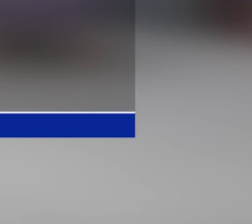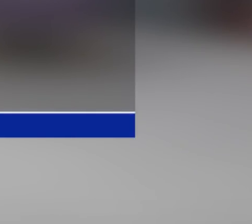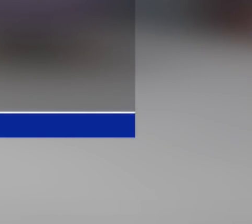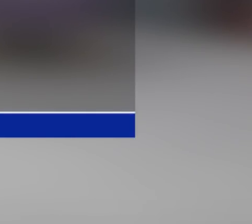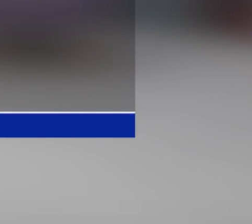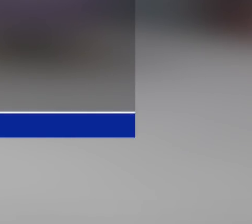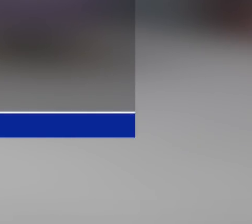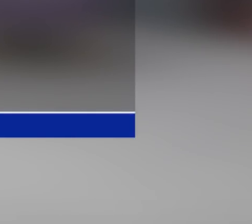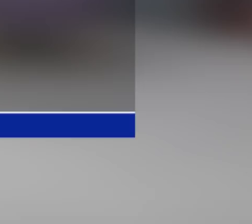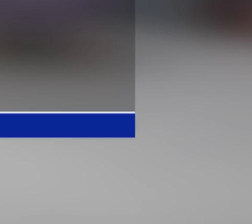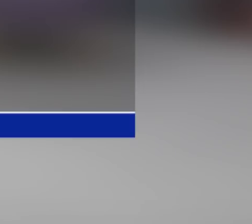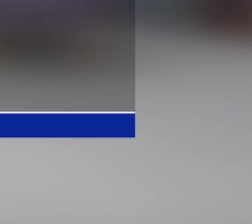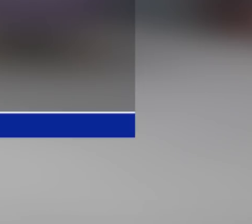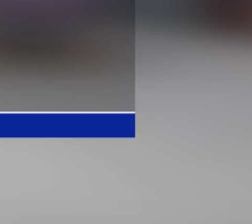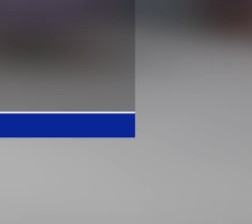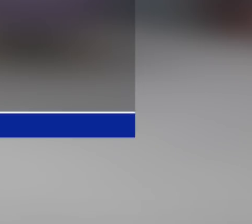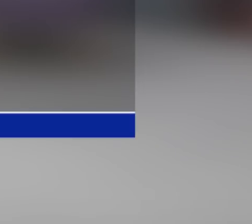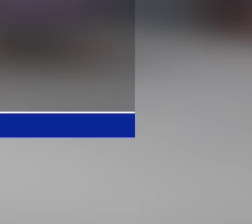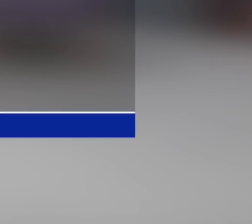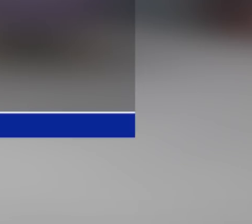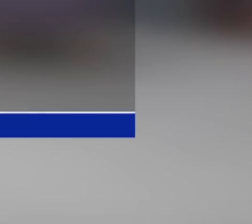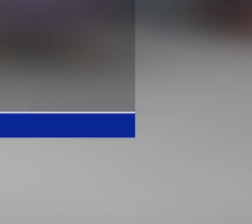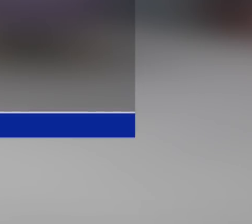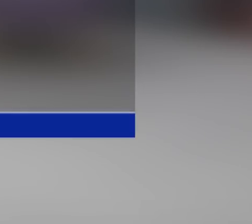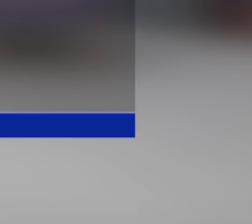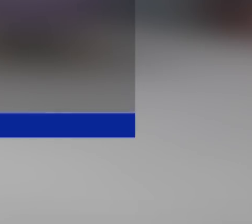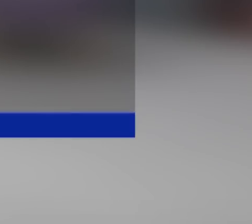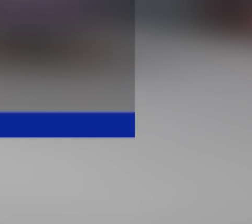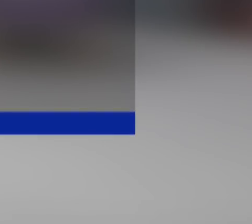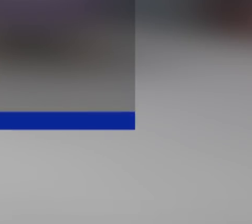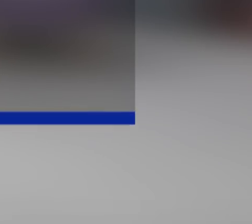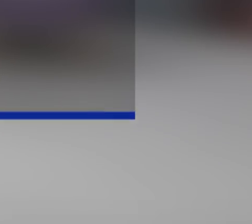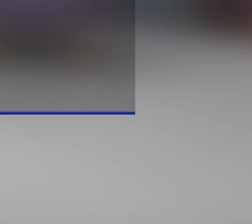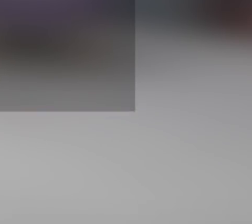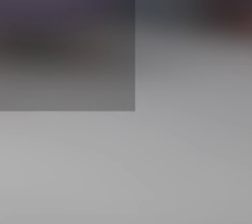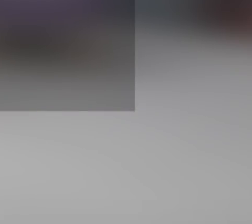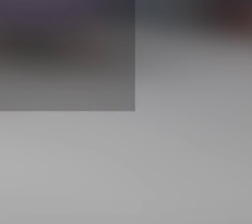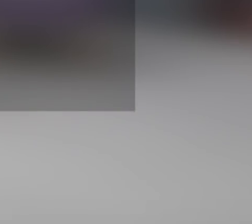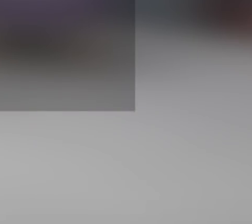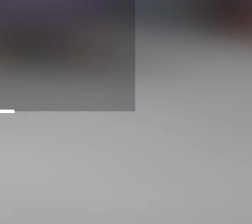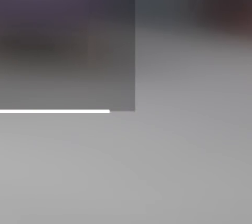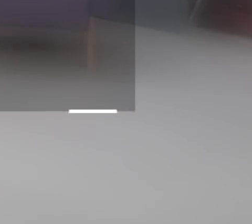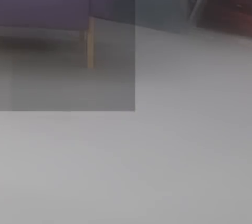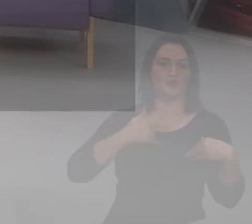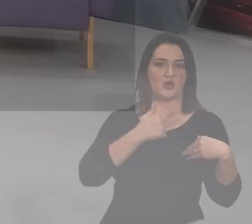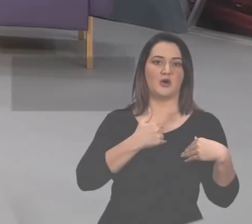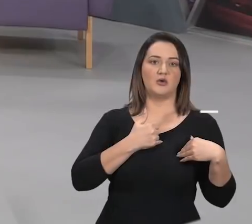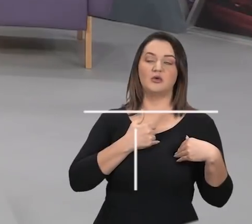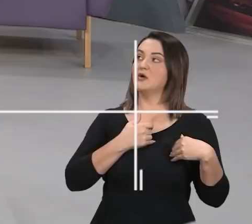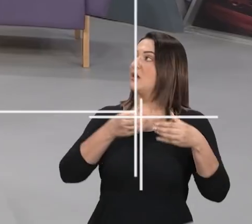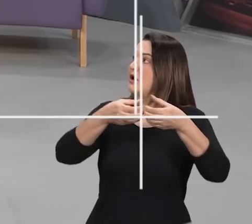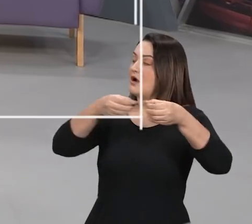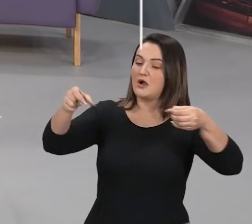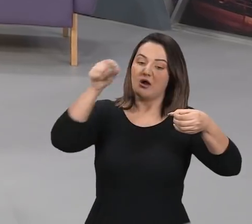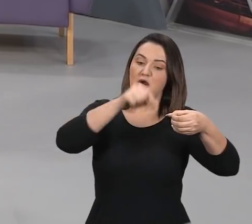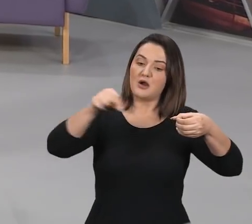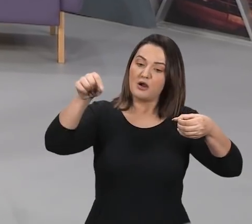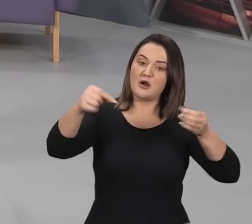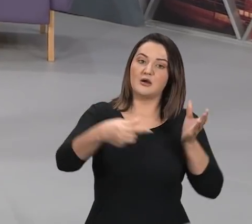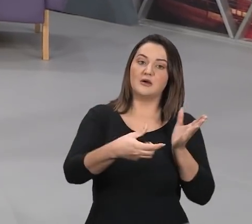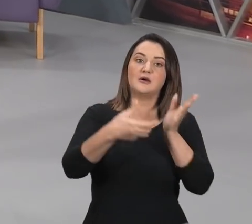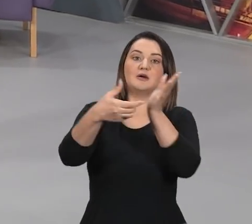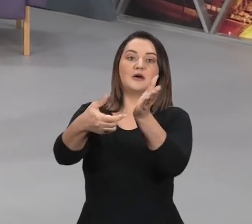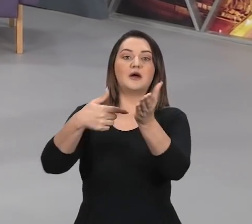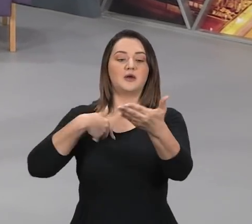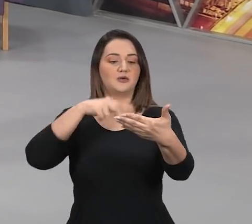acontecer e que ele, enviando por intermédio do seu anjo, notificou a seu servo João. O Apocalipse foi